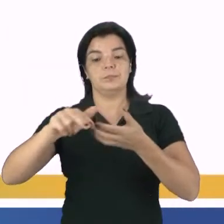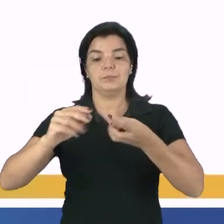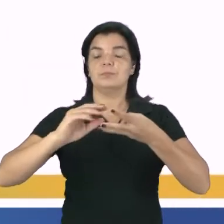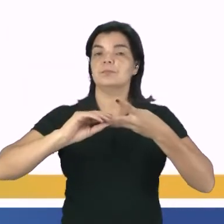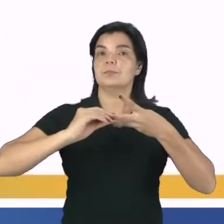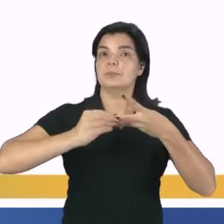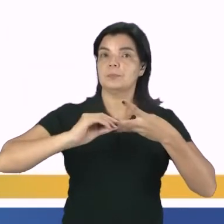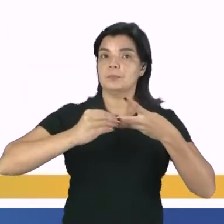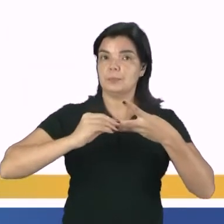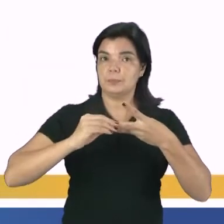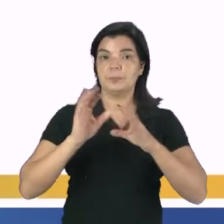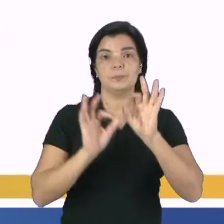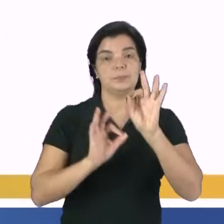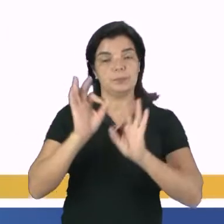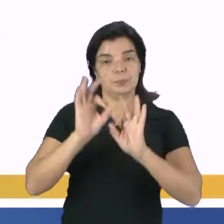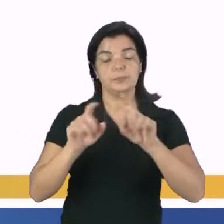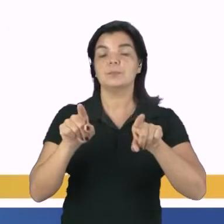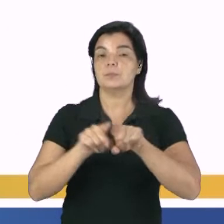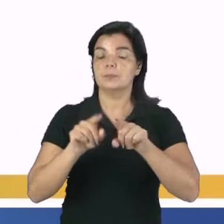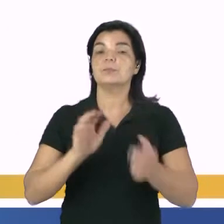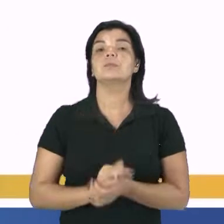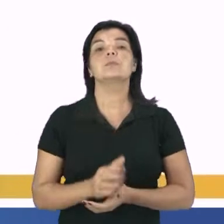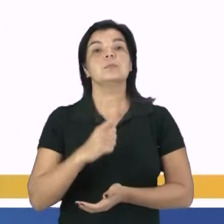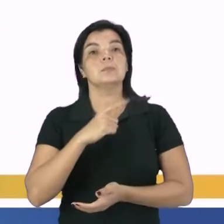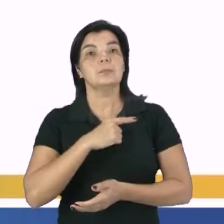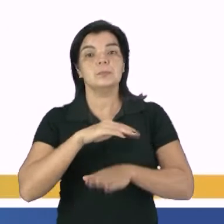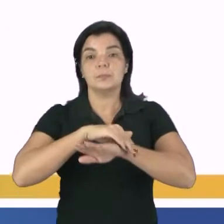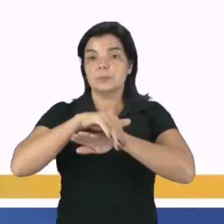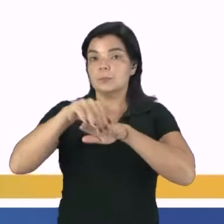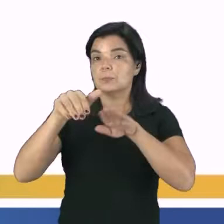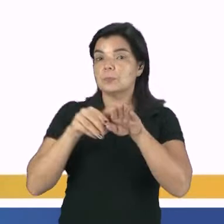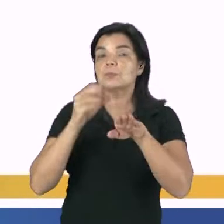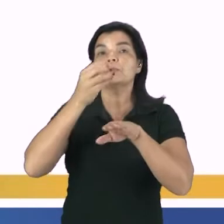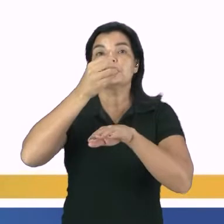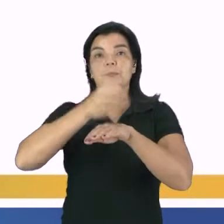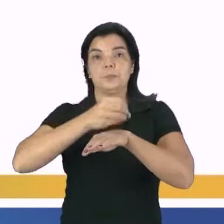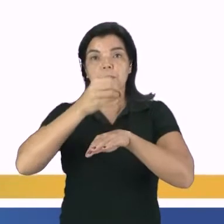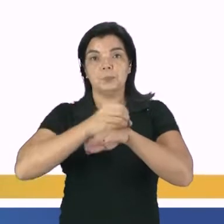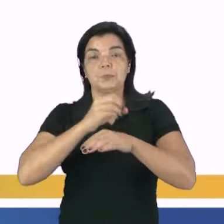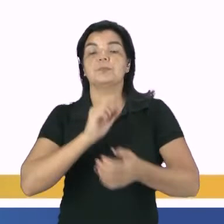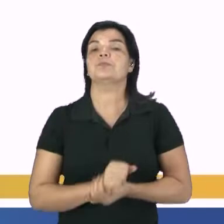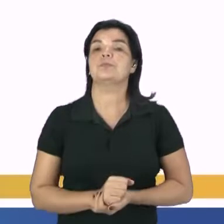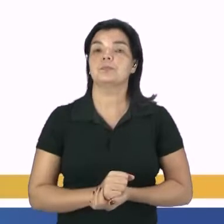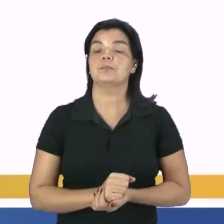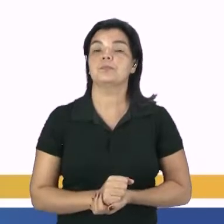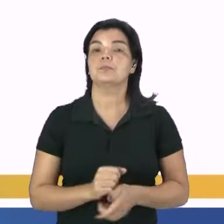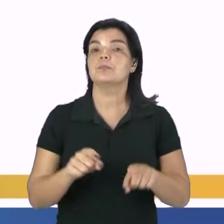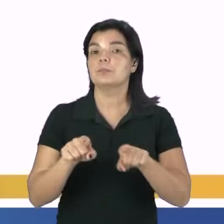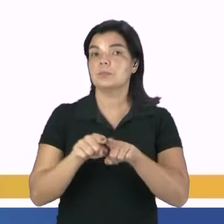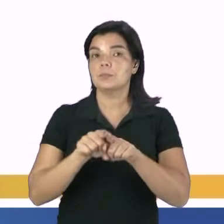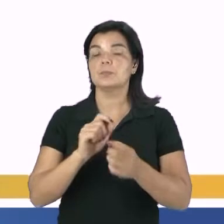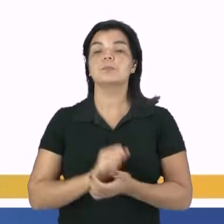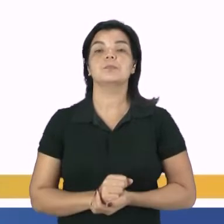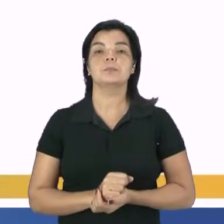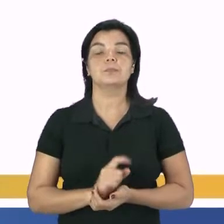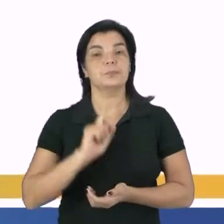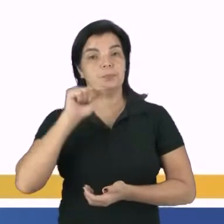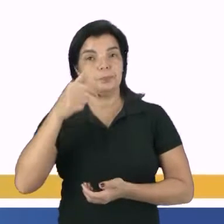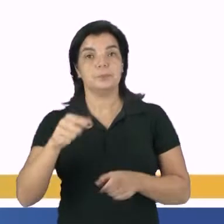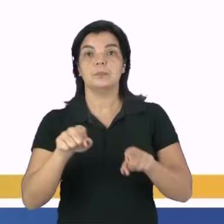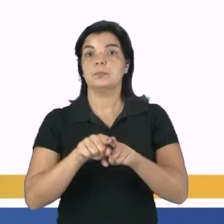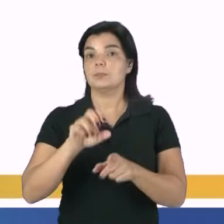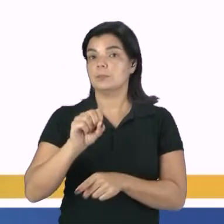pluricelulares, formadas por muitas células, no caso, eucariontes, porque tem uma célula dotada por núcleo e várias outras